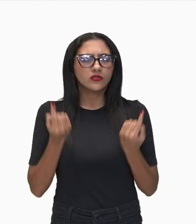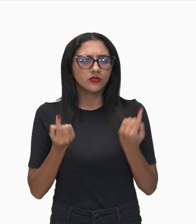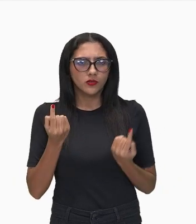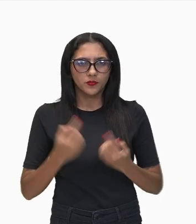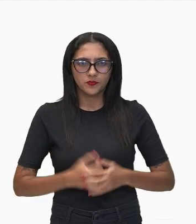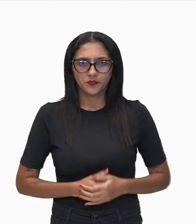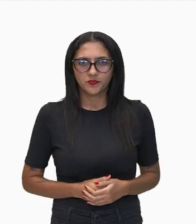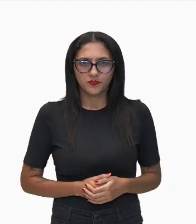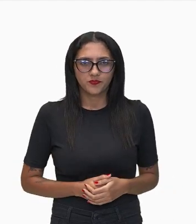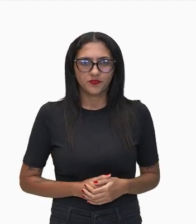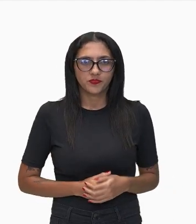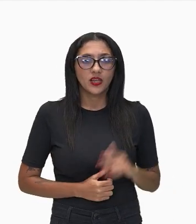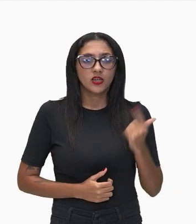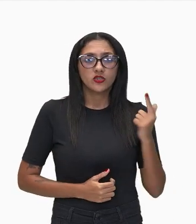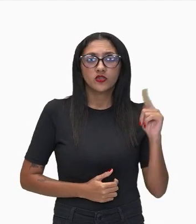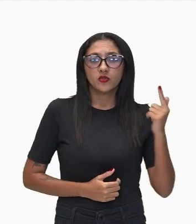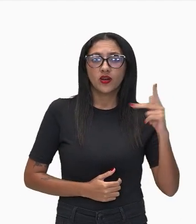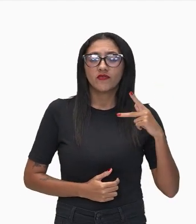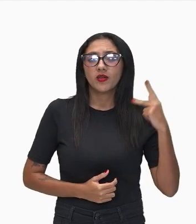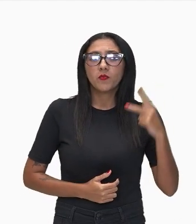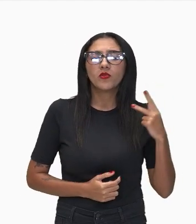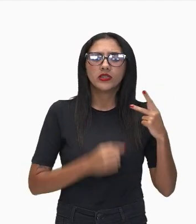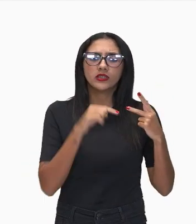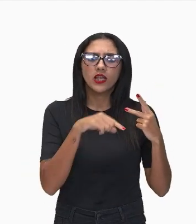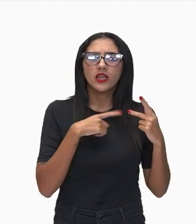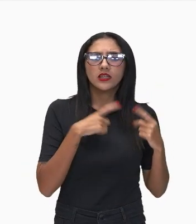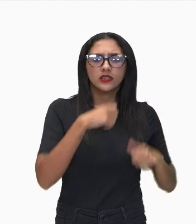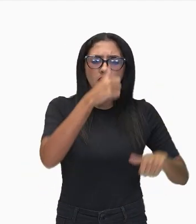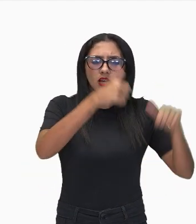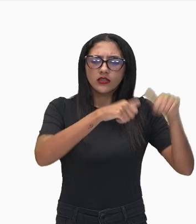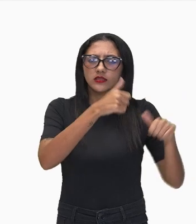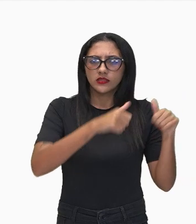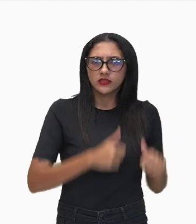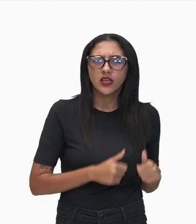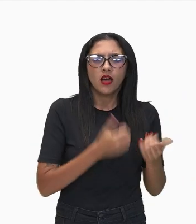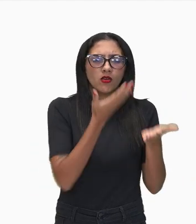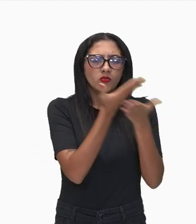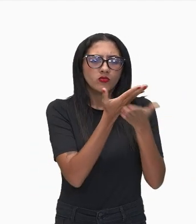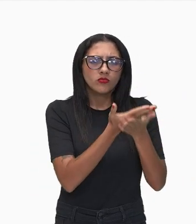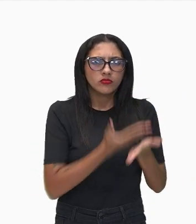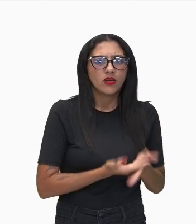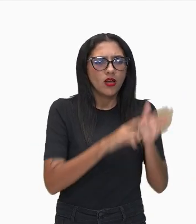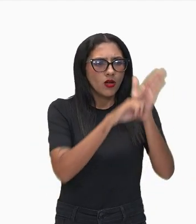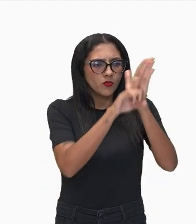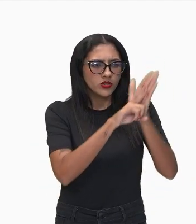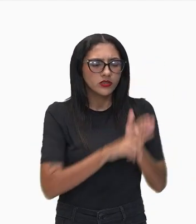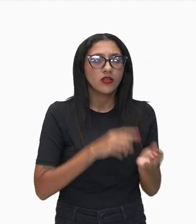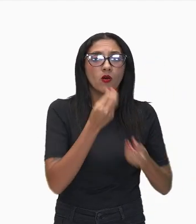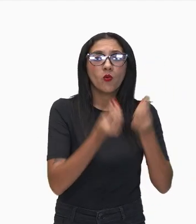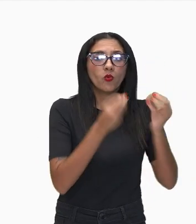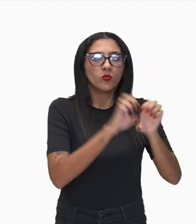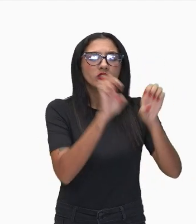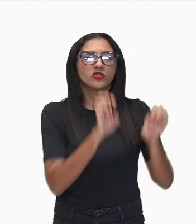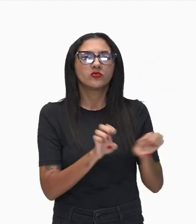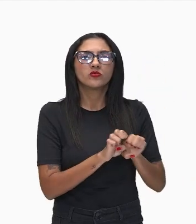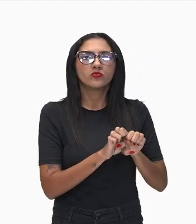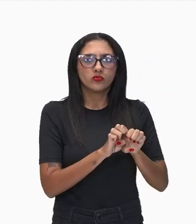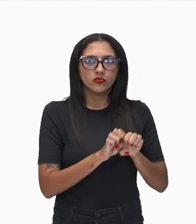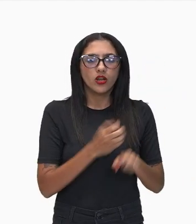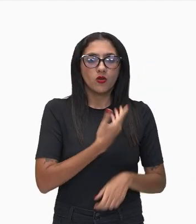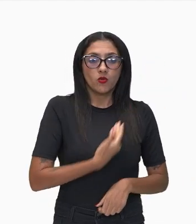A geografia política, ela vai analisar, ela vai estudar a estrutura de governo dentro de